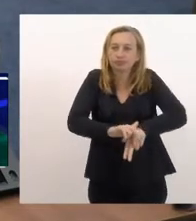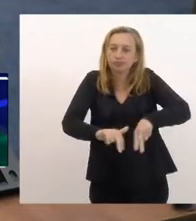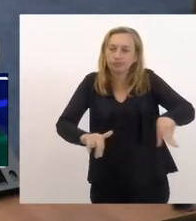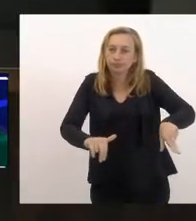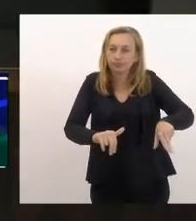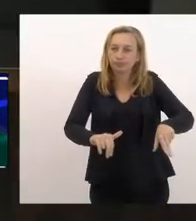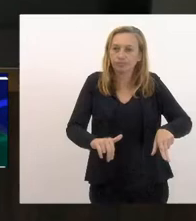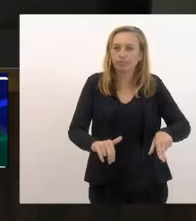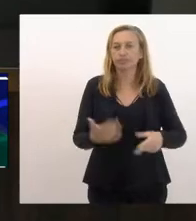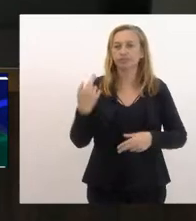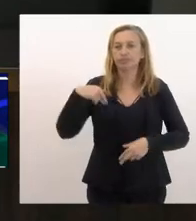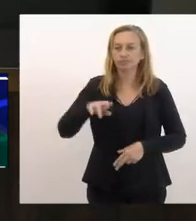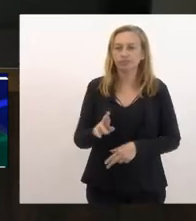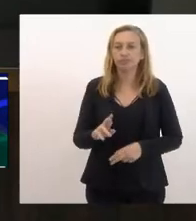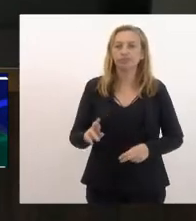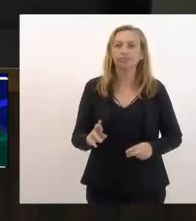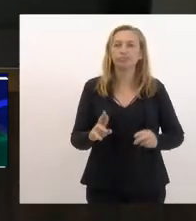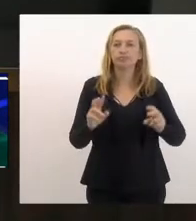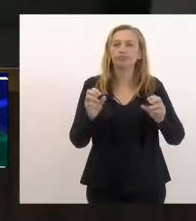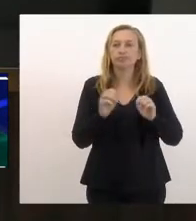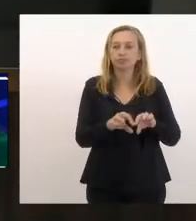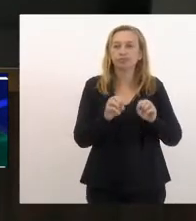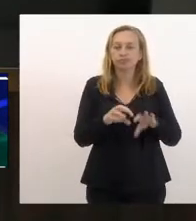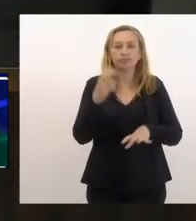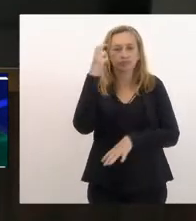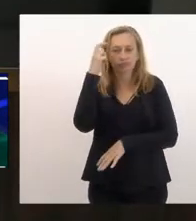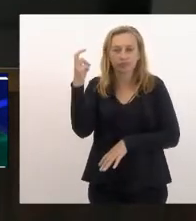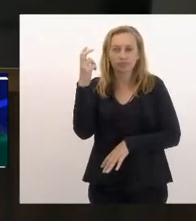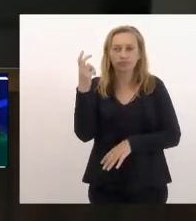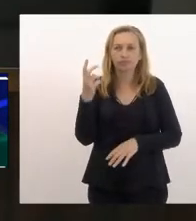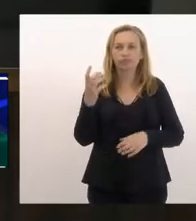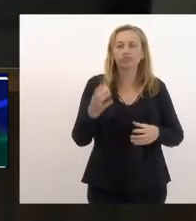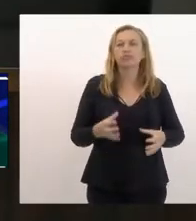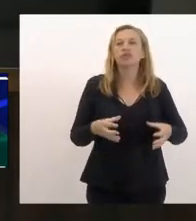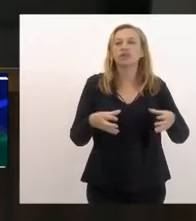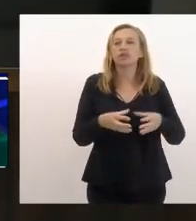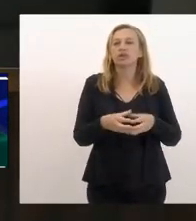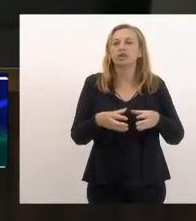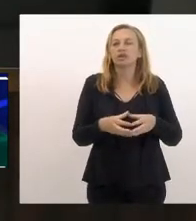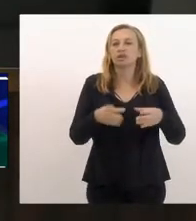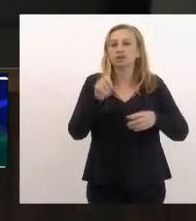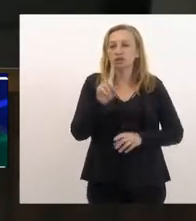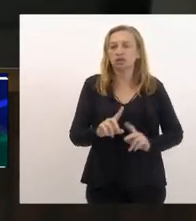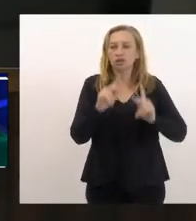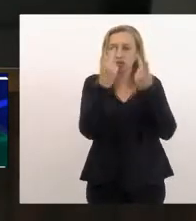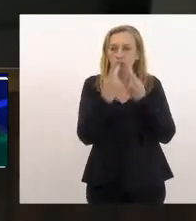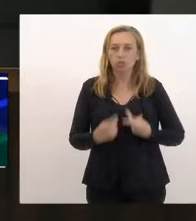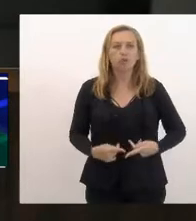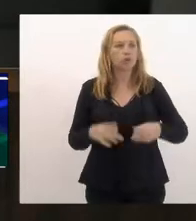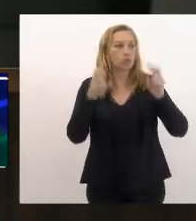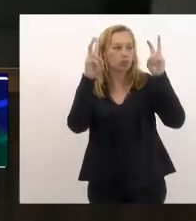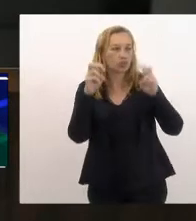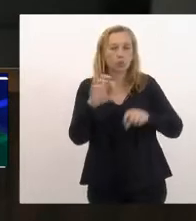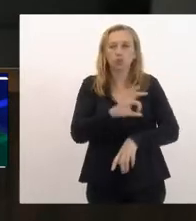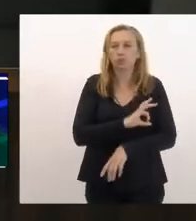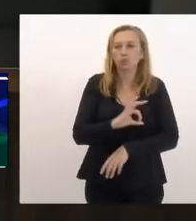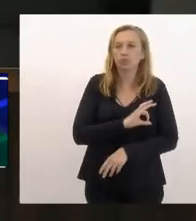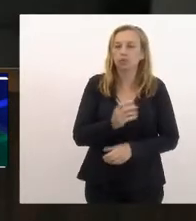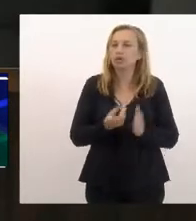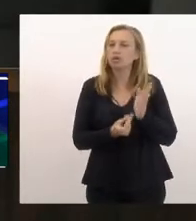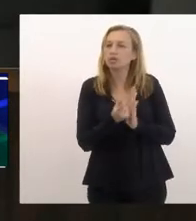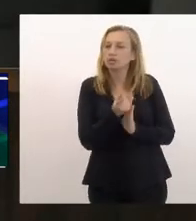Etnia, Religião e Procedência Nacional, Educação, Cultura, Defesa dos Direitos Humanos e Cidadania, Segurança Pública, Ação de Polícia e de Orçamento,